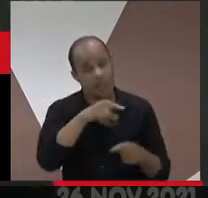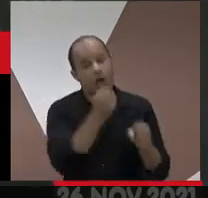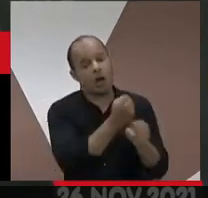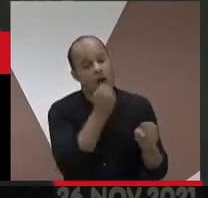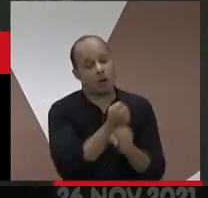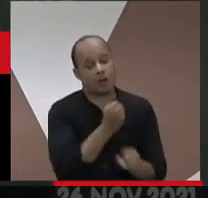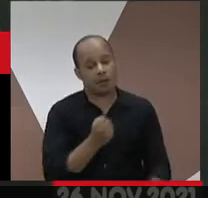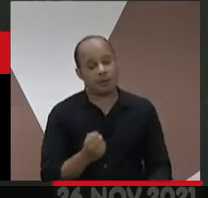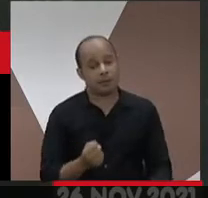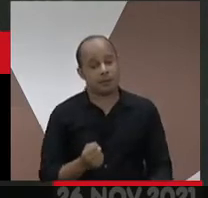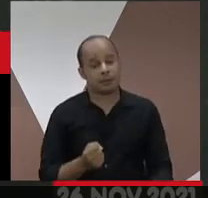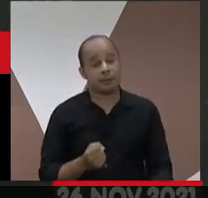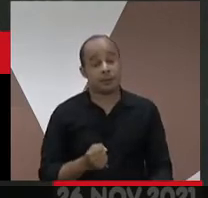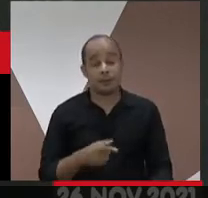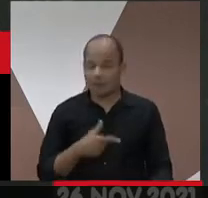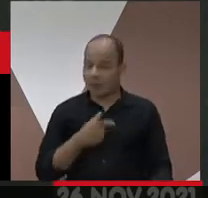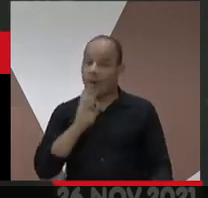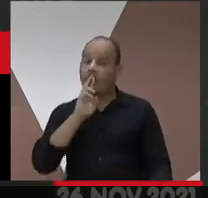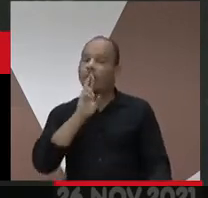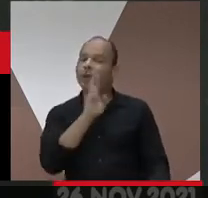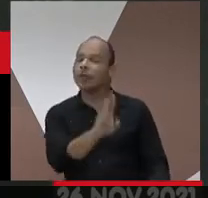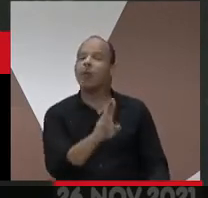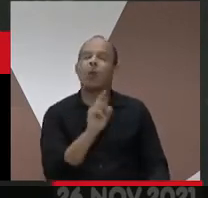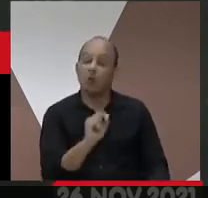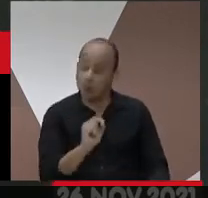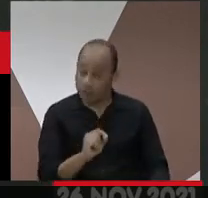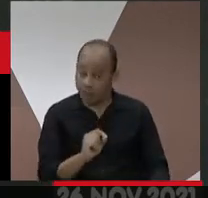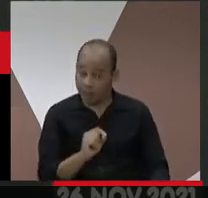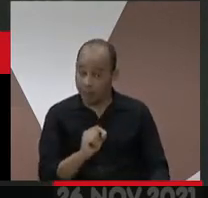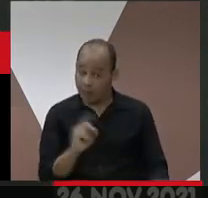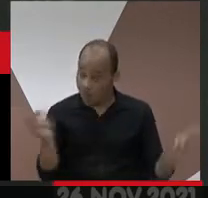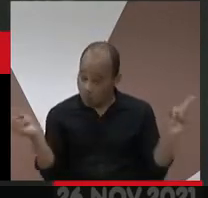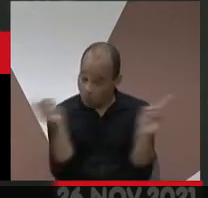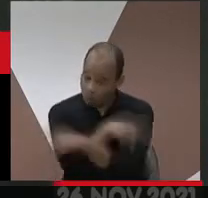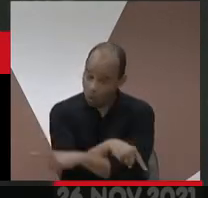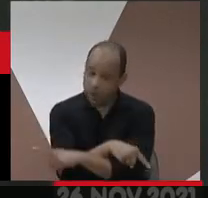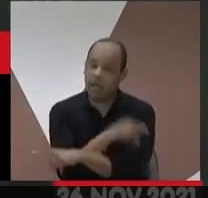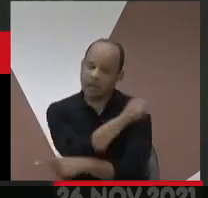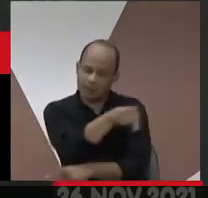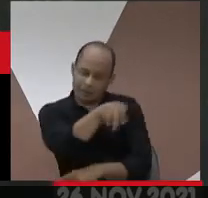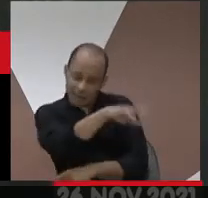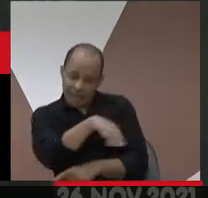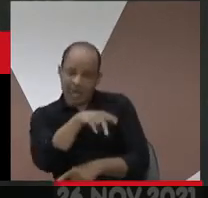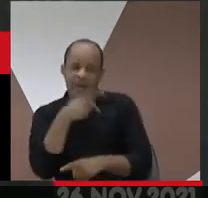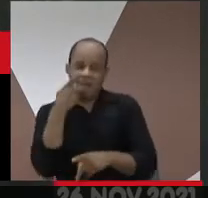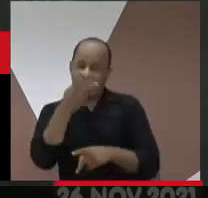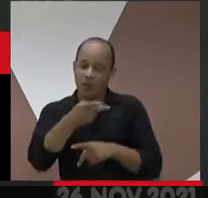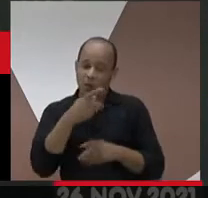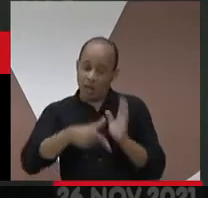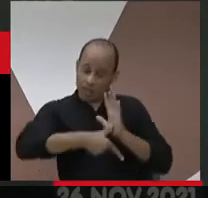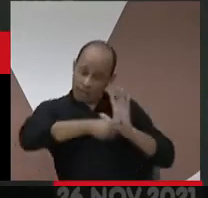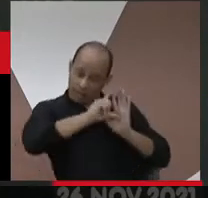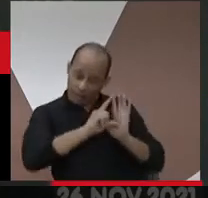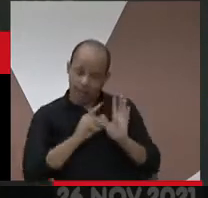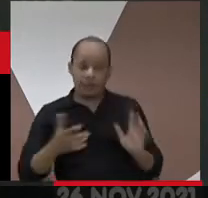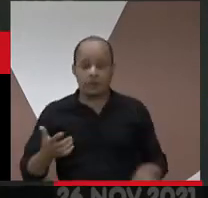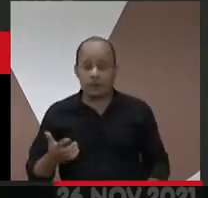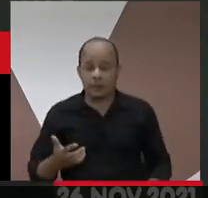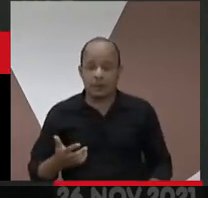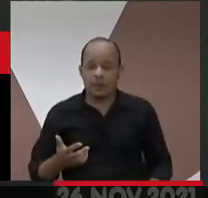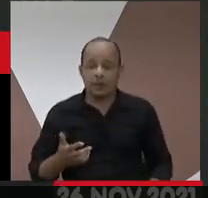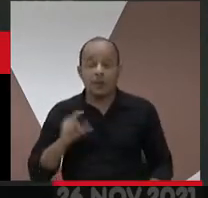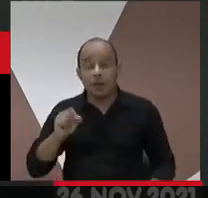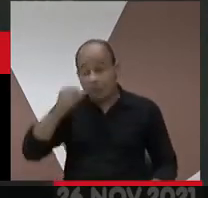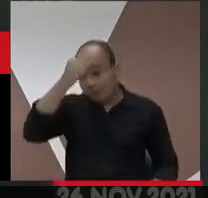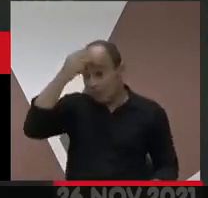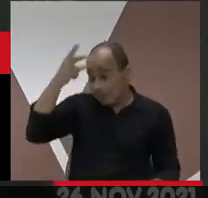referida resposta demonstra, na contramão do que os membros da equipe da revisão do Plano Diretor de Santa Luzia afirmaram na audiência pública, que a